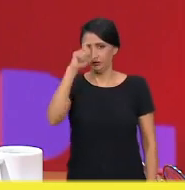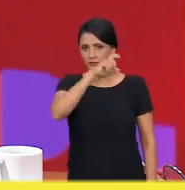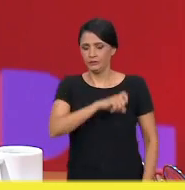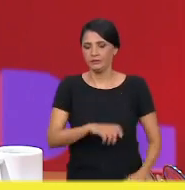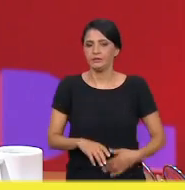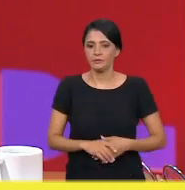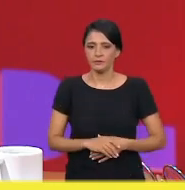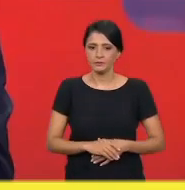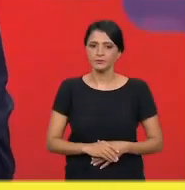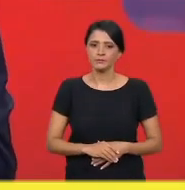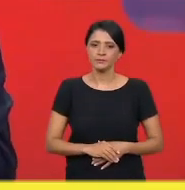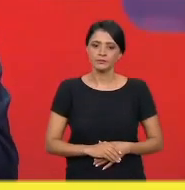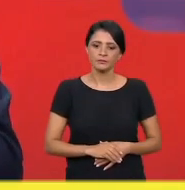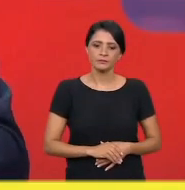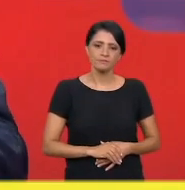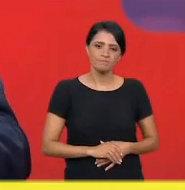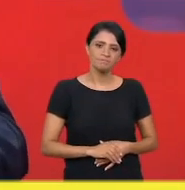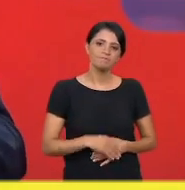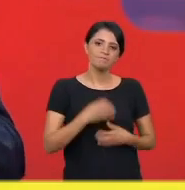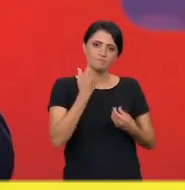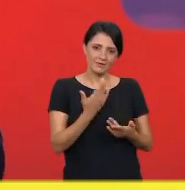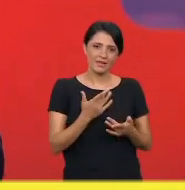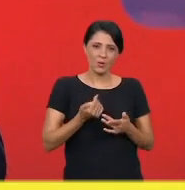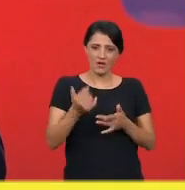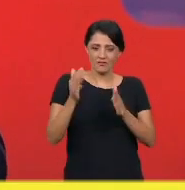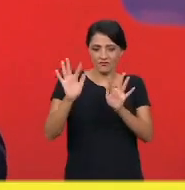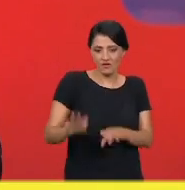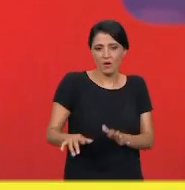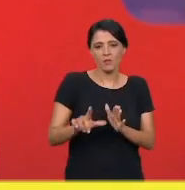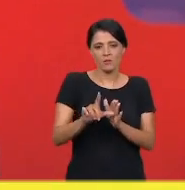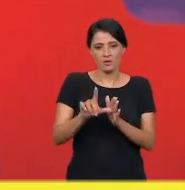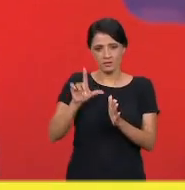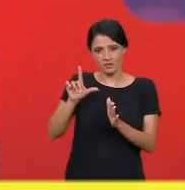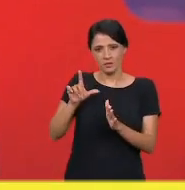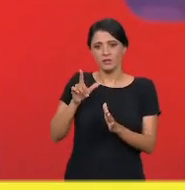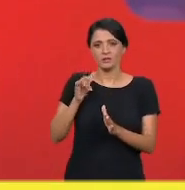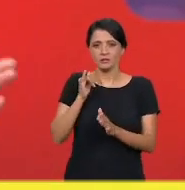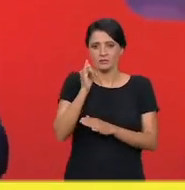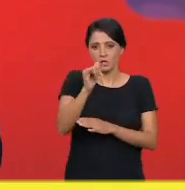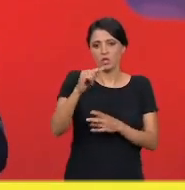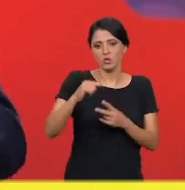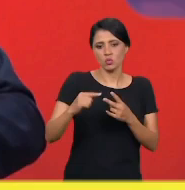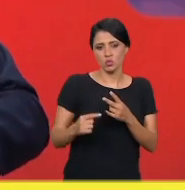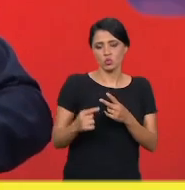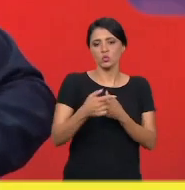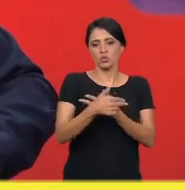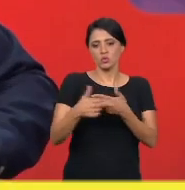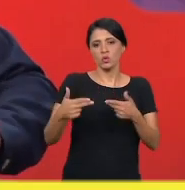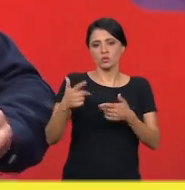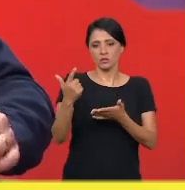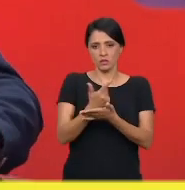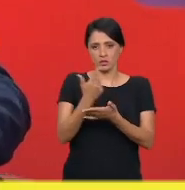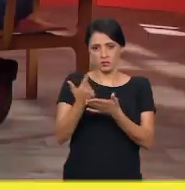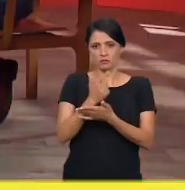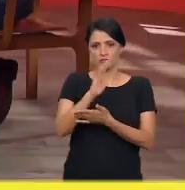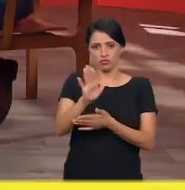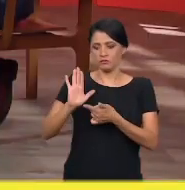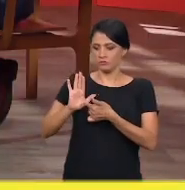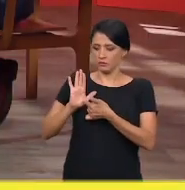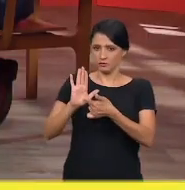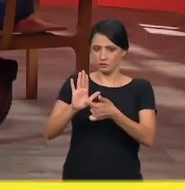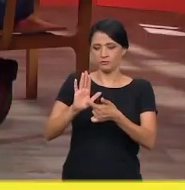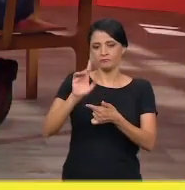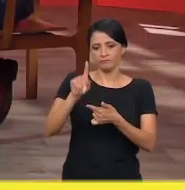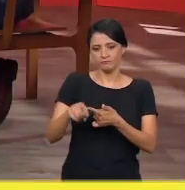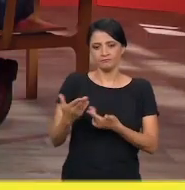complicado. Muito bem, a gente está indo para o final, eu só quero, antes de mais nada, reforçar duas coisas. Bom, o livro a gente já mostrou aqui, né?